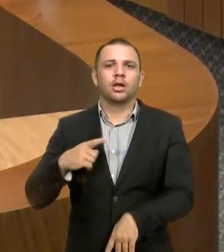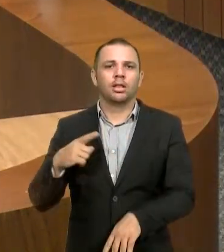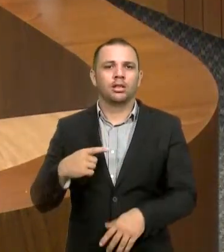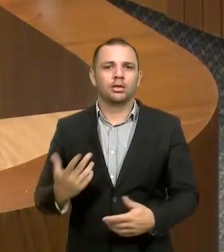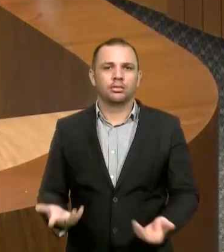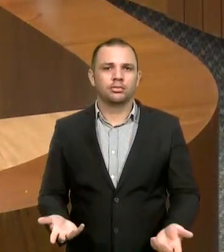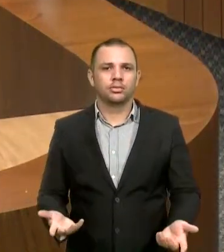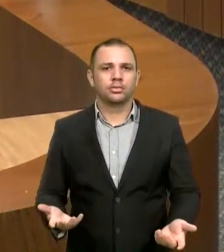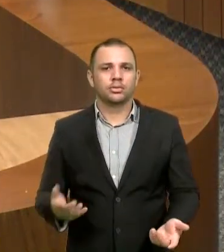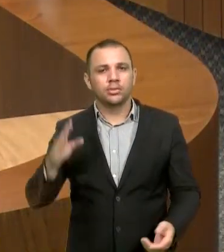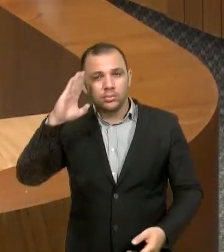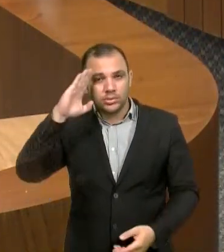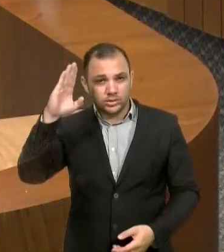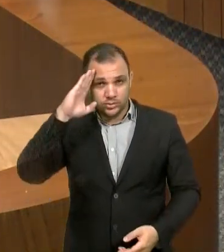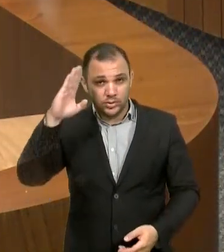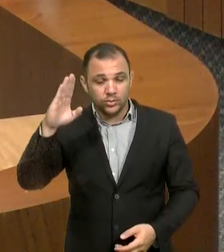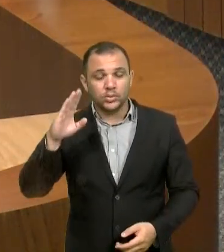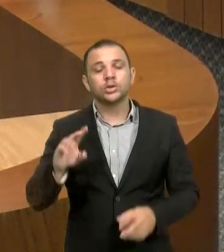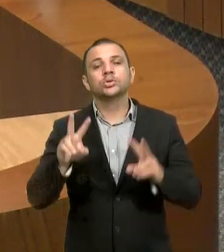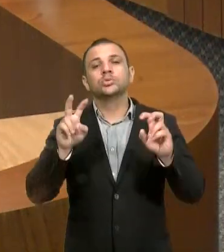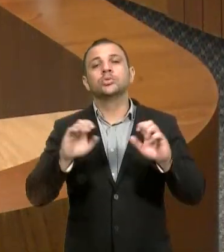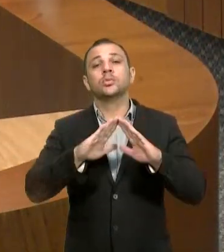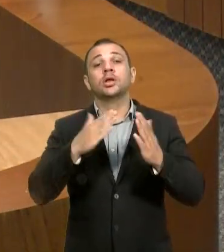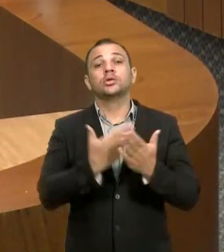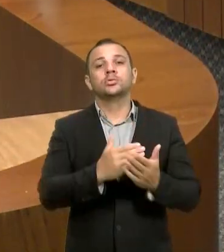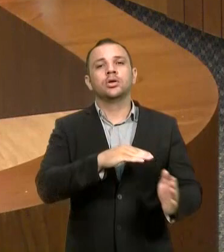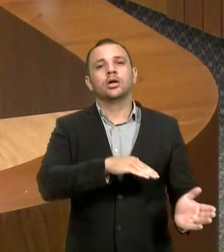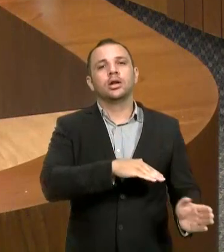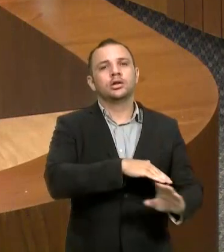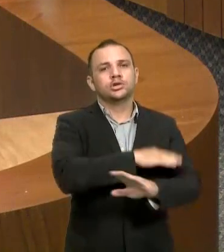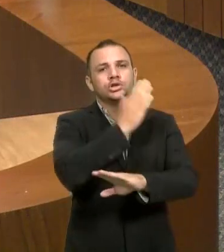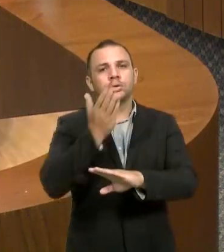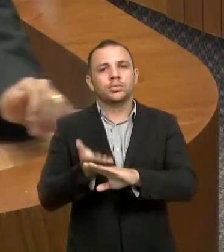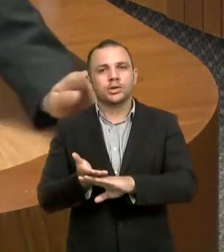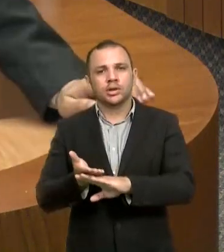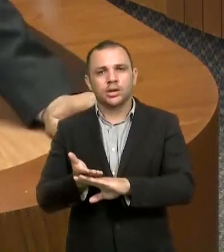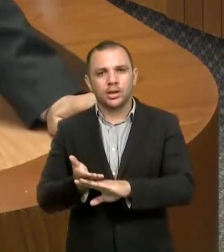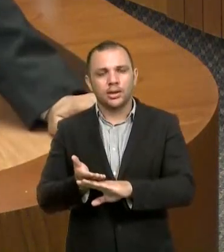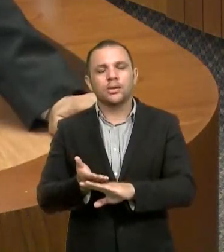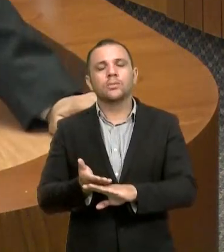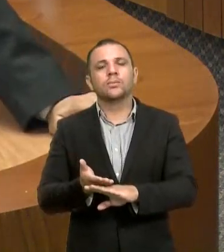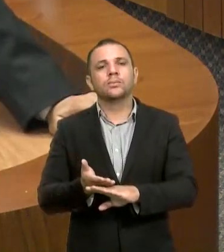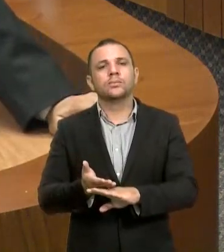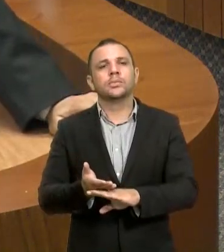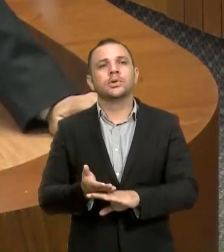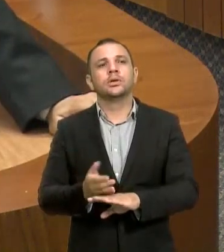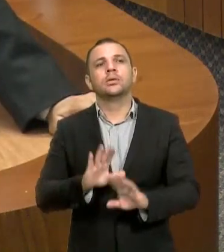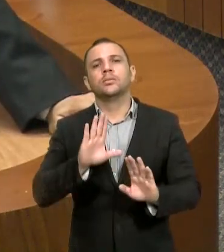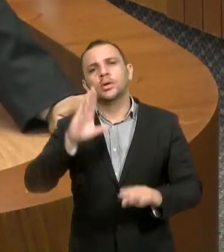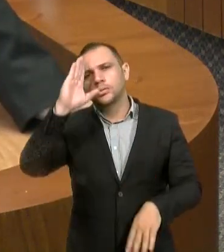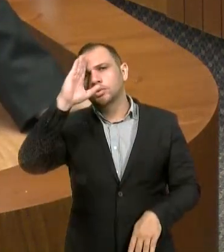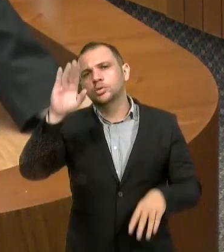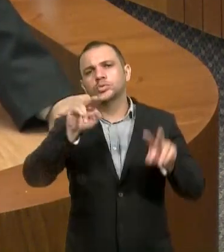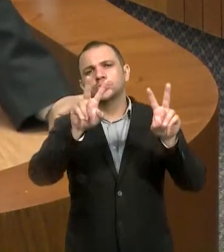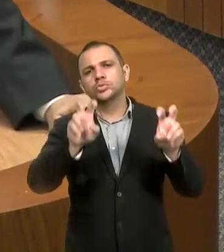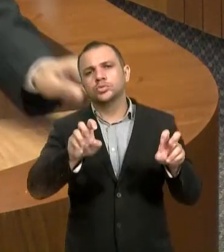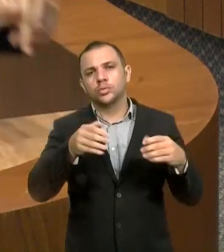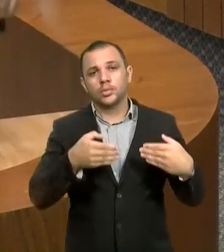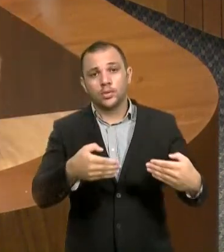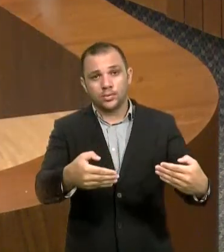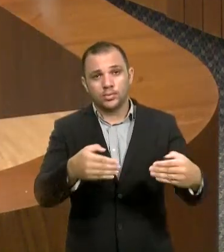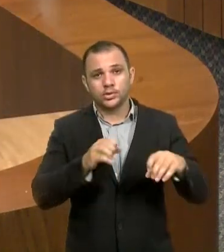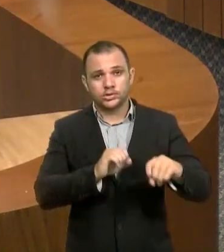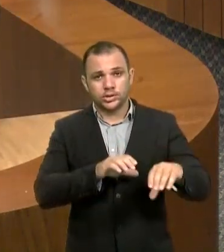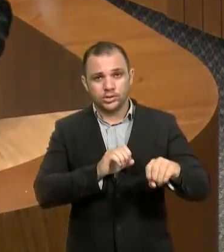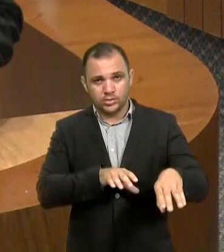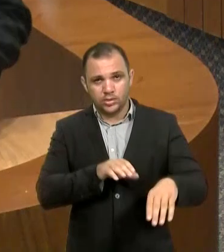sobretudo, eu posso falar de escola de tempo integral, mas eu sabe qual foi o principal ponto em relação ao MEC?